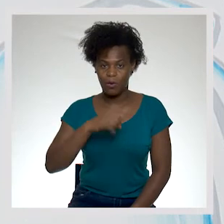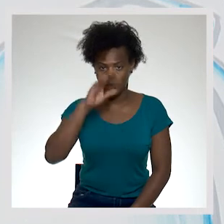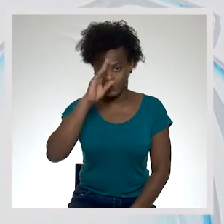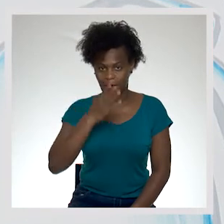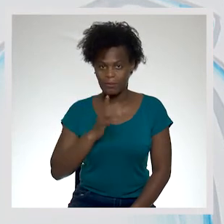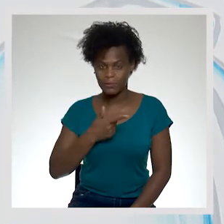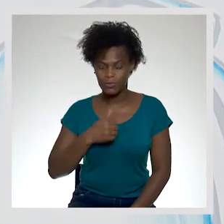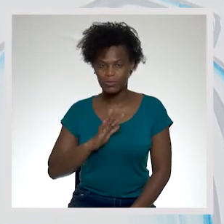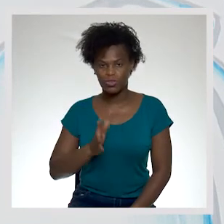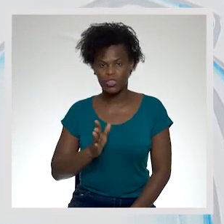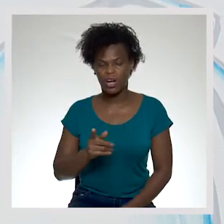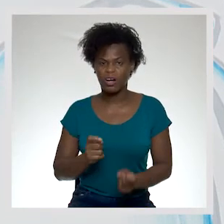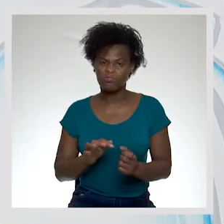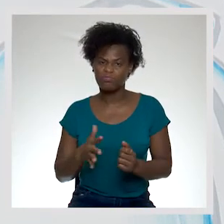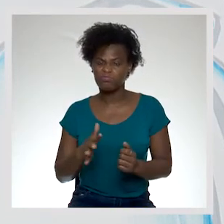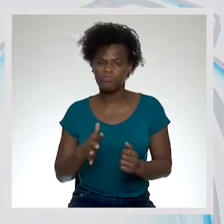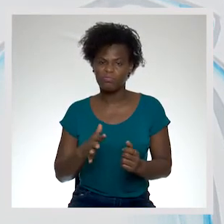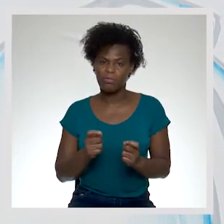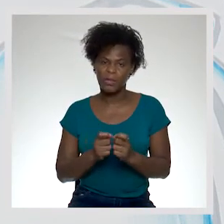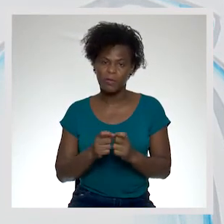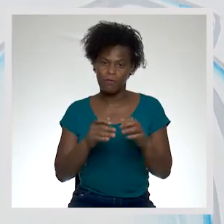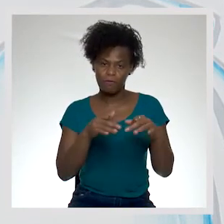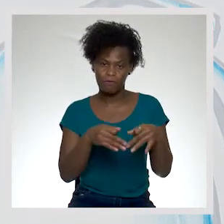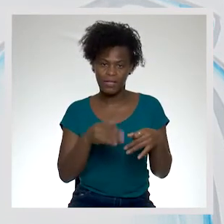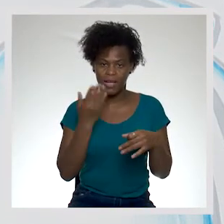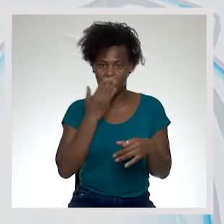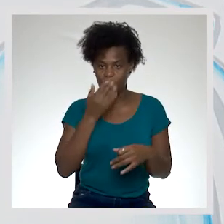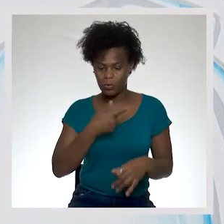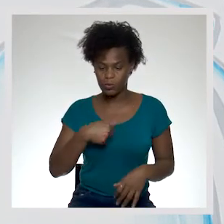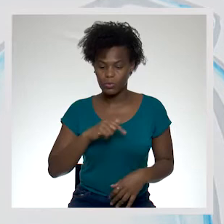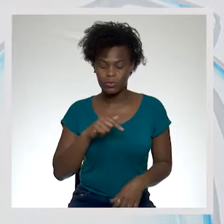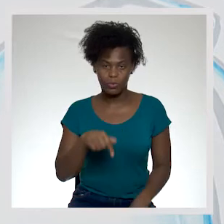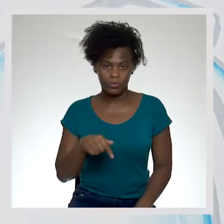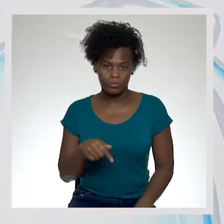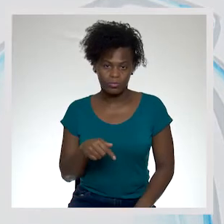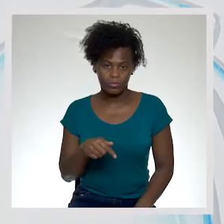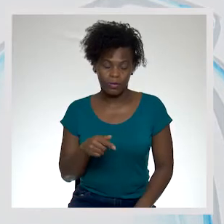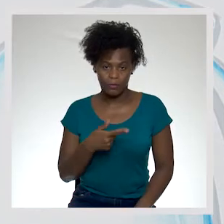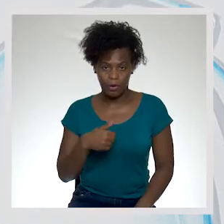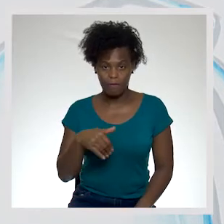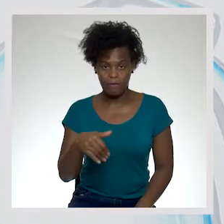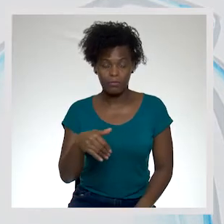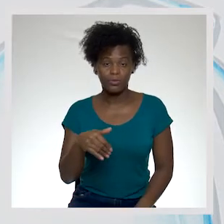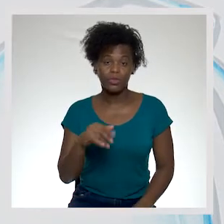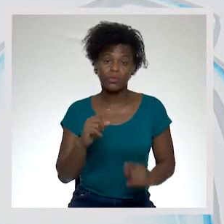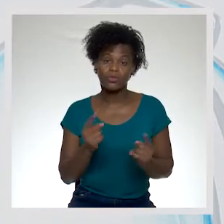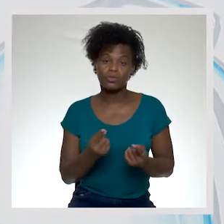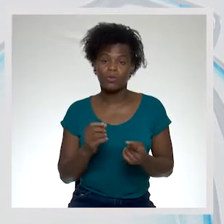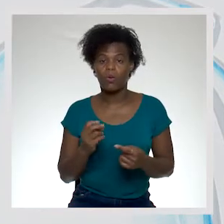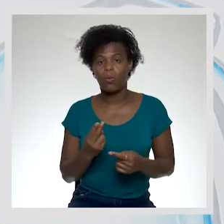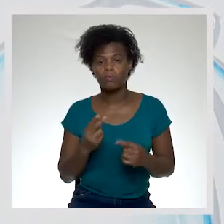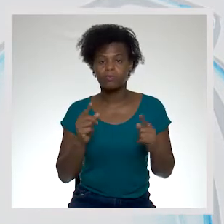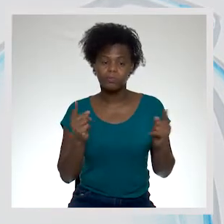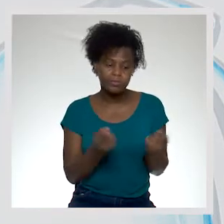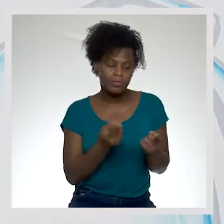Sabe-se que já estamos praticamente ao término, ao fim da nossa aula de hoje. Vamos ao